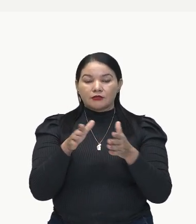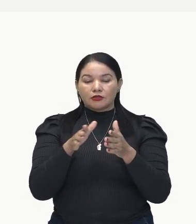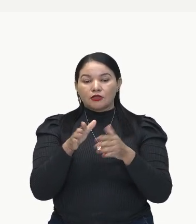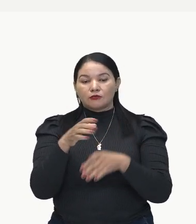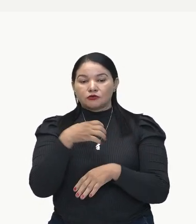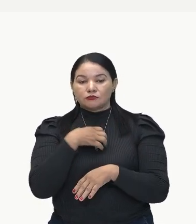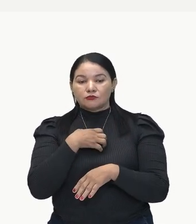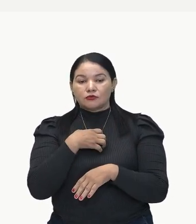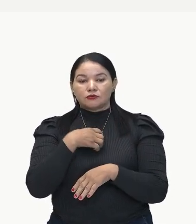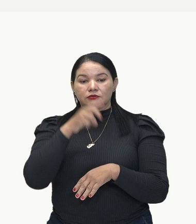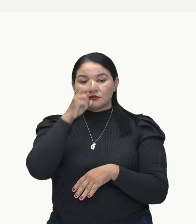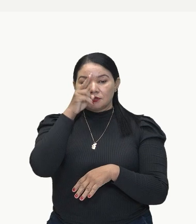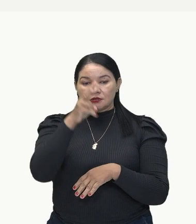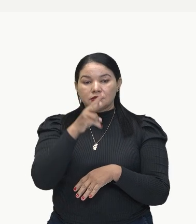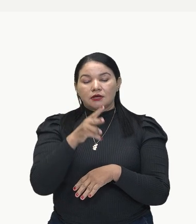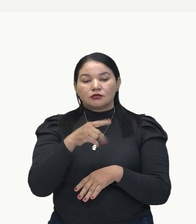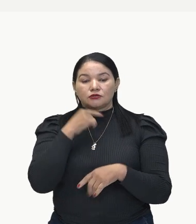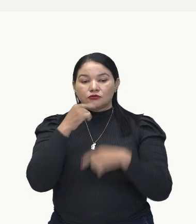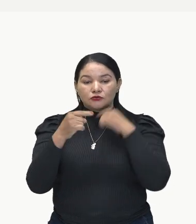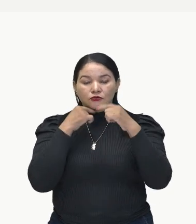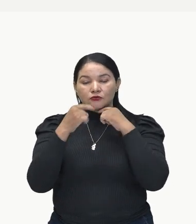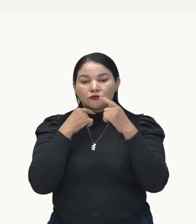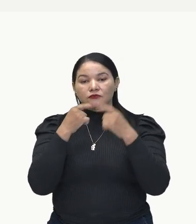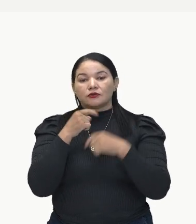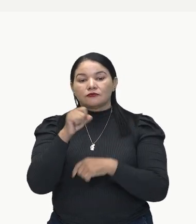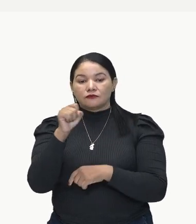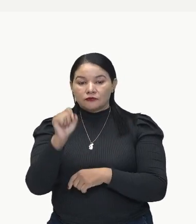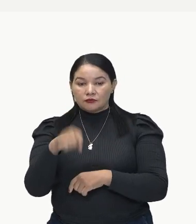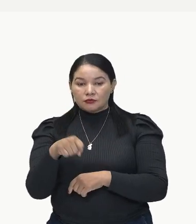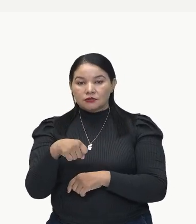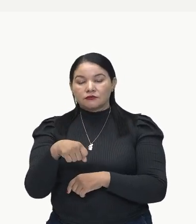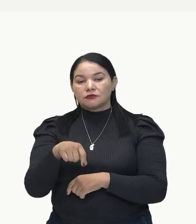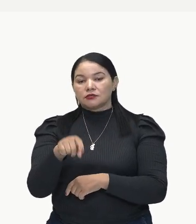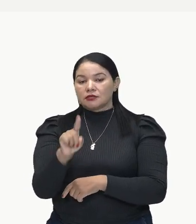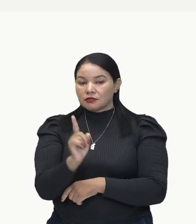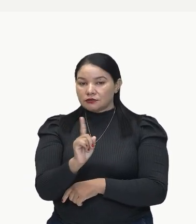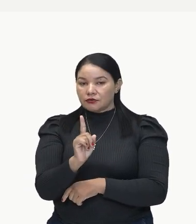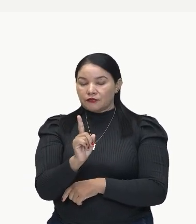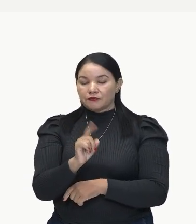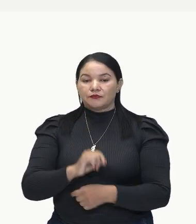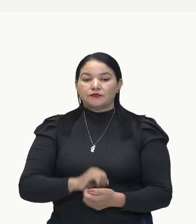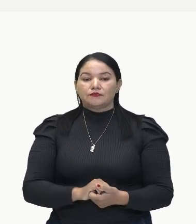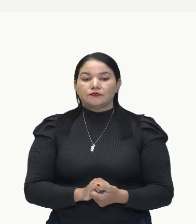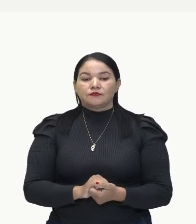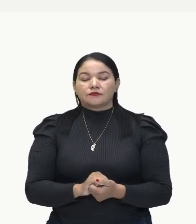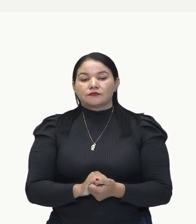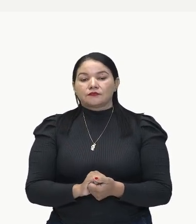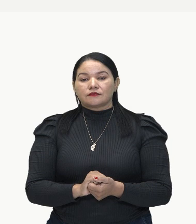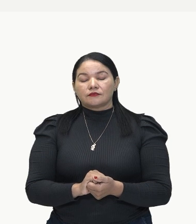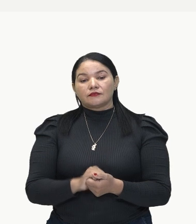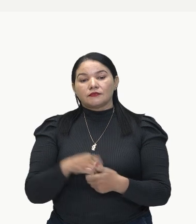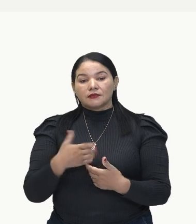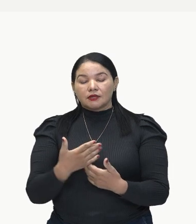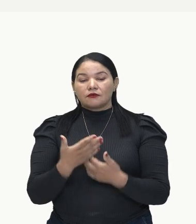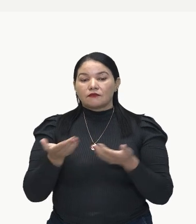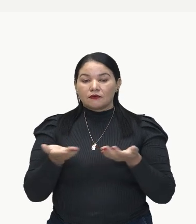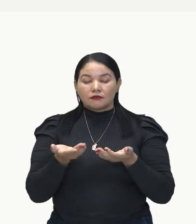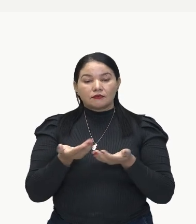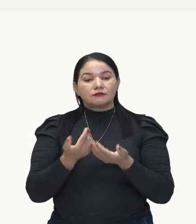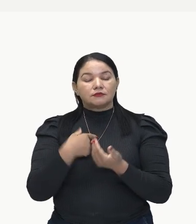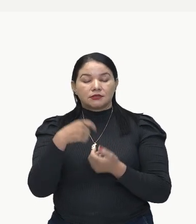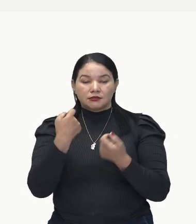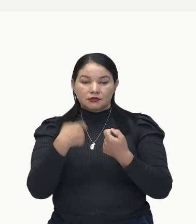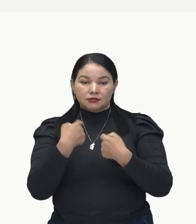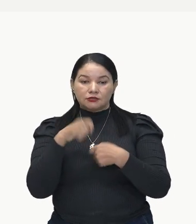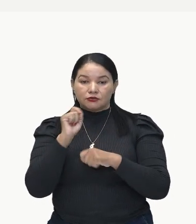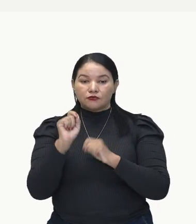modo, intensidade, dúvida, afirmação e negação. Falamos lá sobre isso no primeiro, a gente tem que ter um pouquinho de